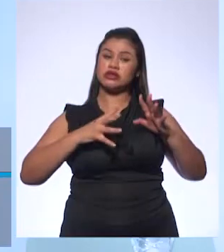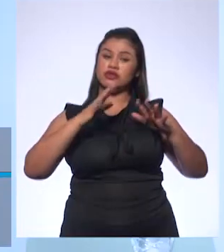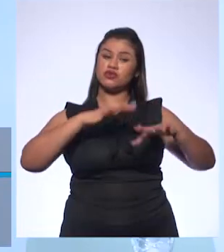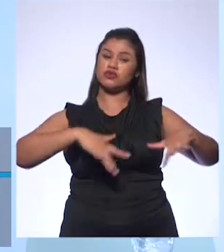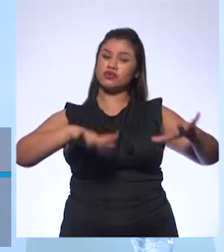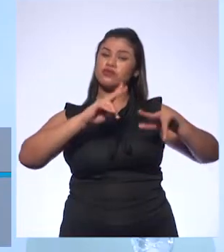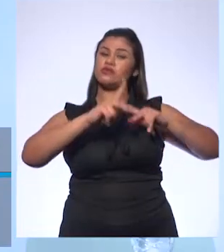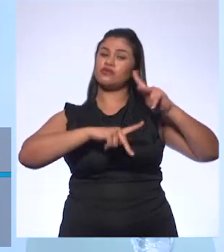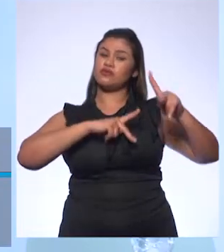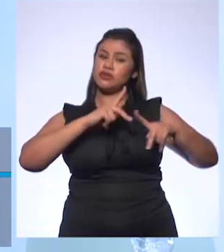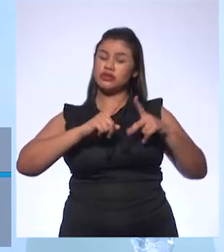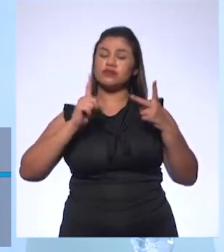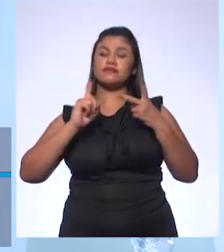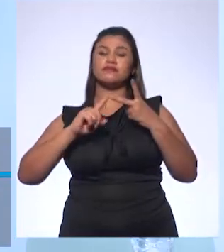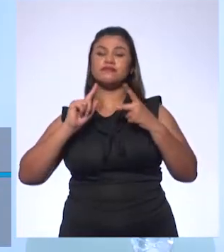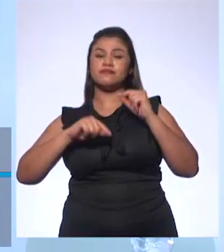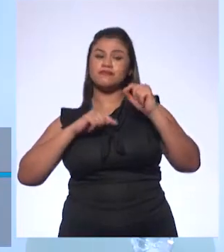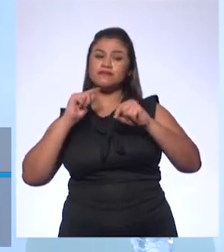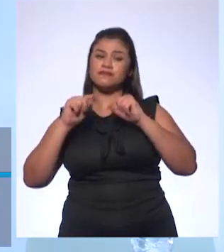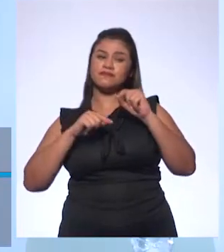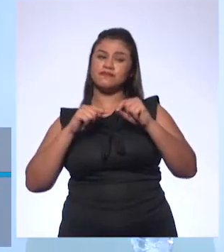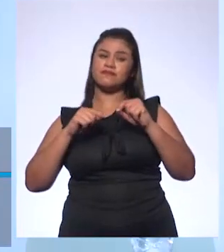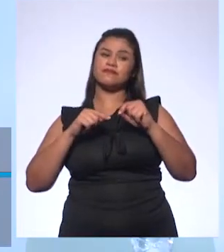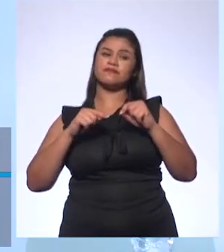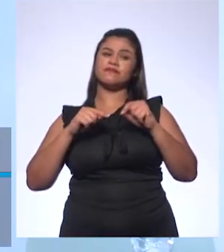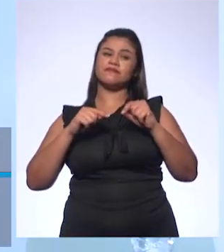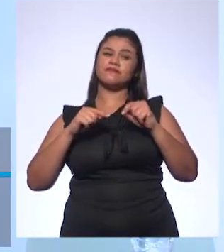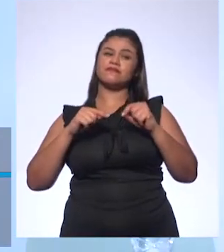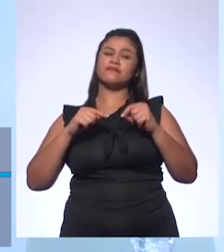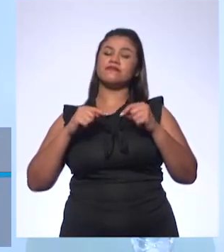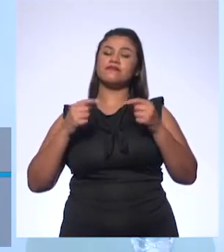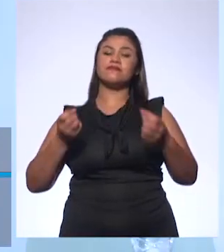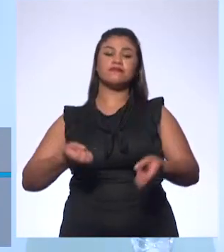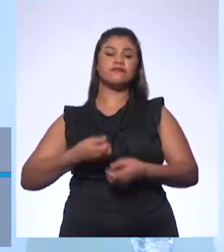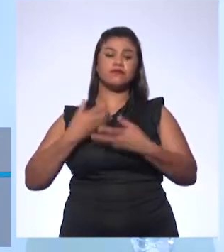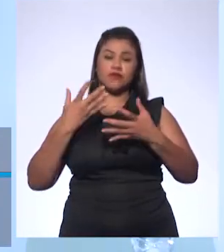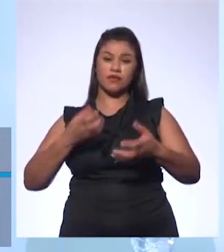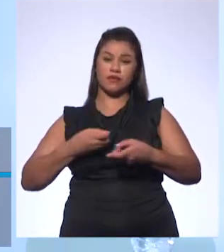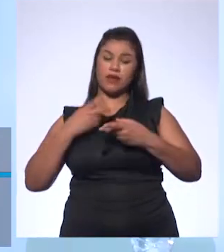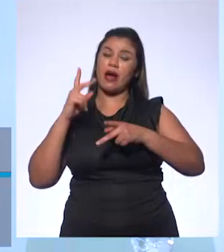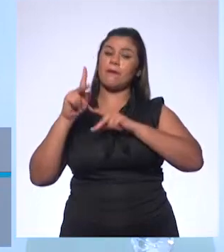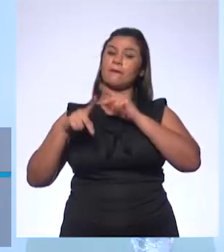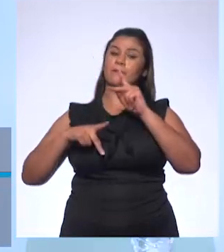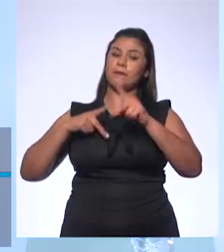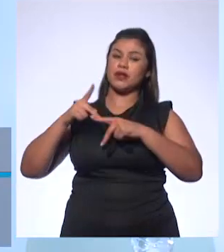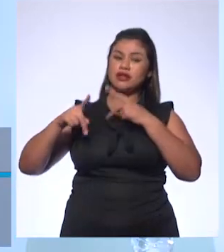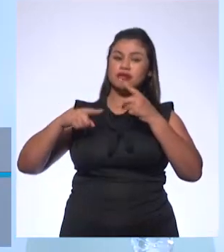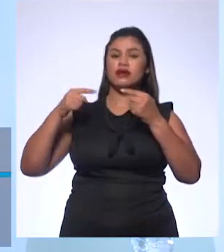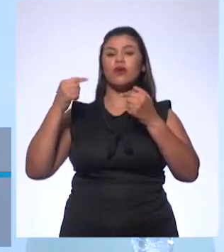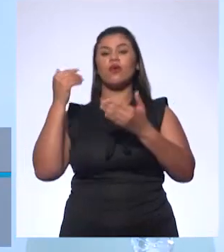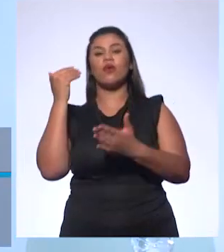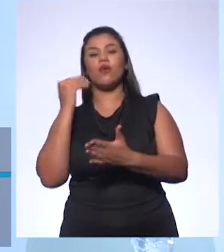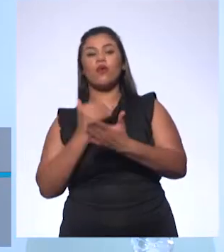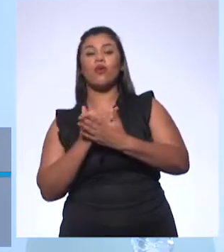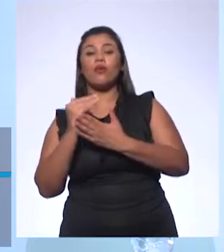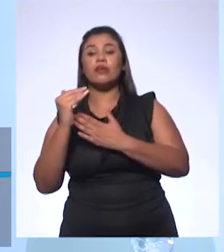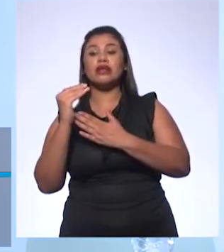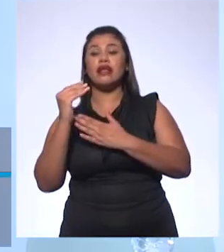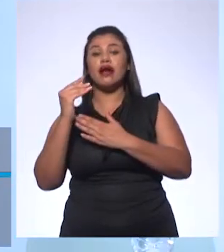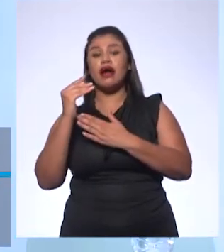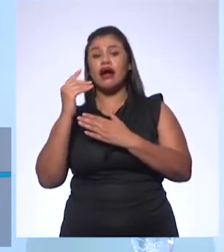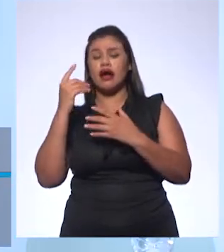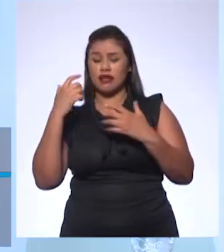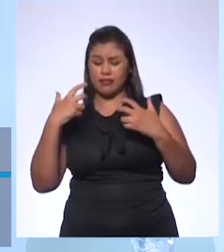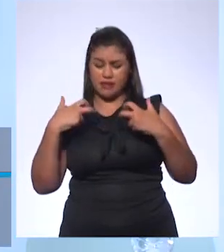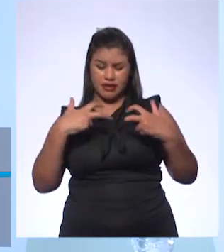o segundo, eu dando spoiler total, de você informar essa população de quando deve procurar o hospital,